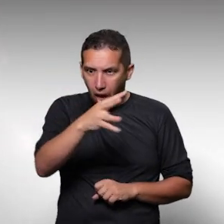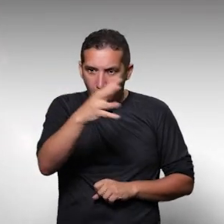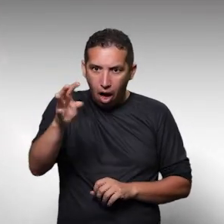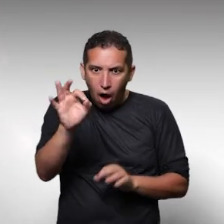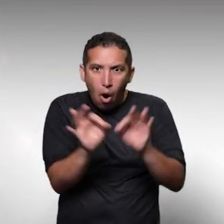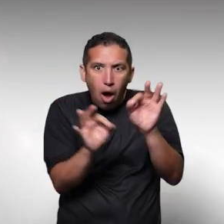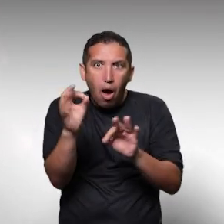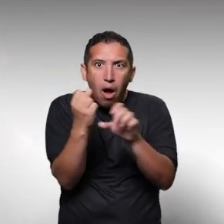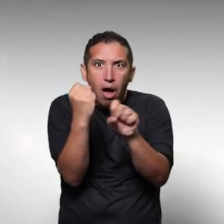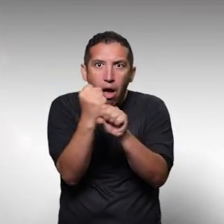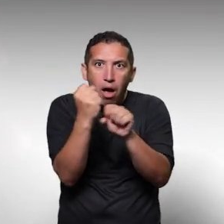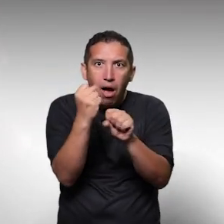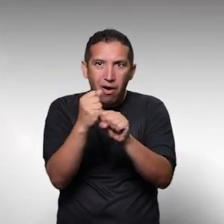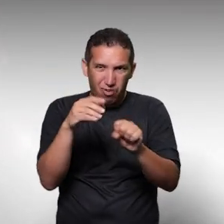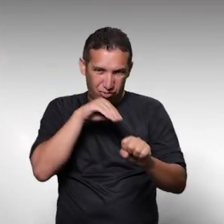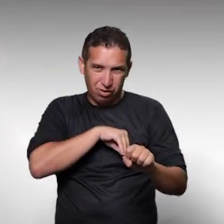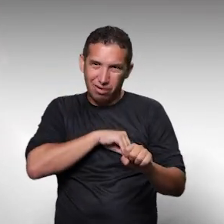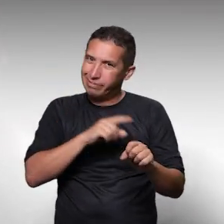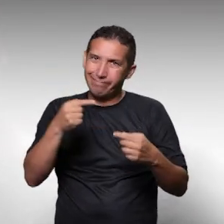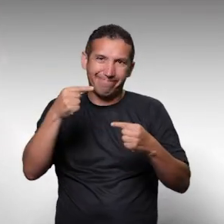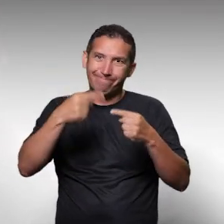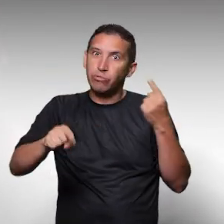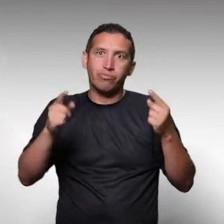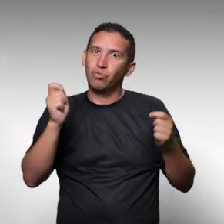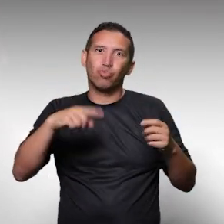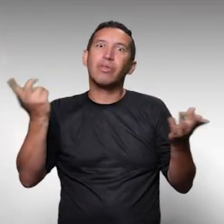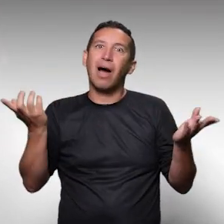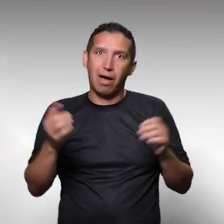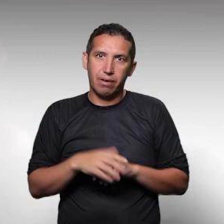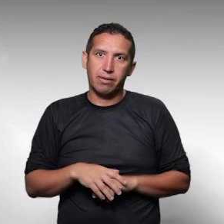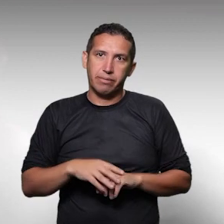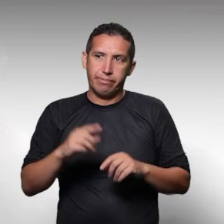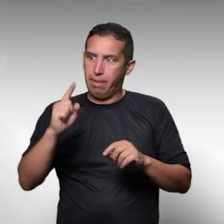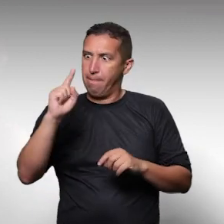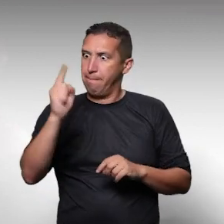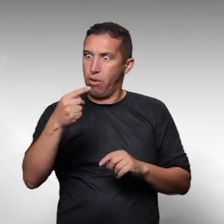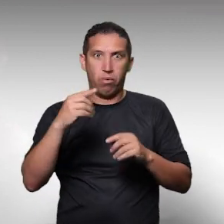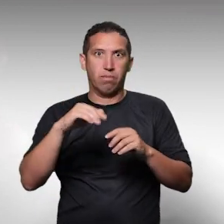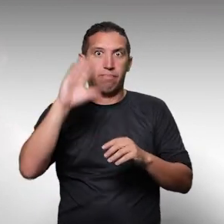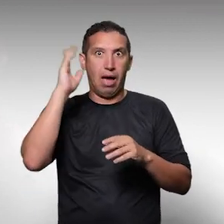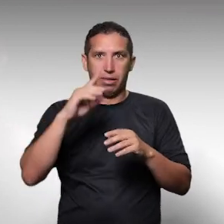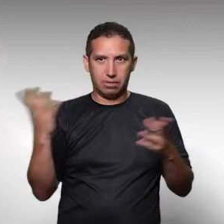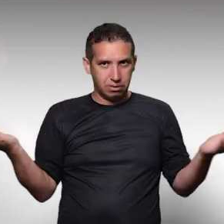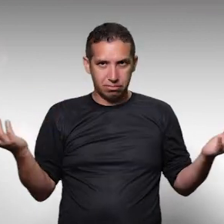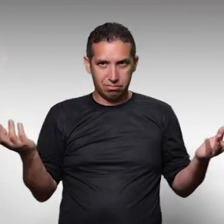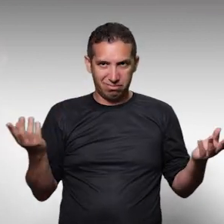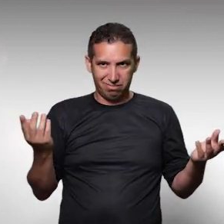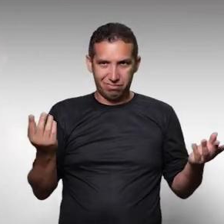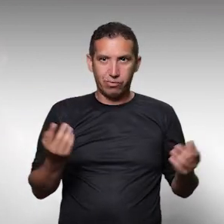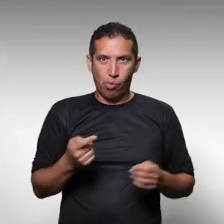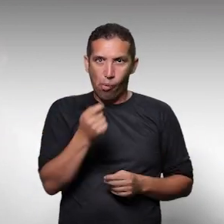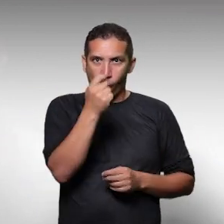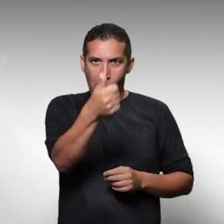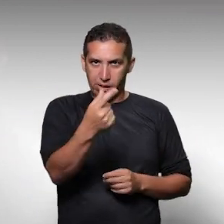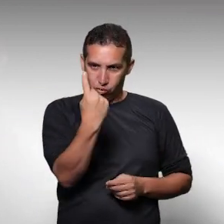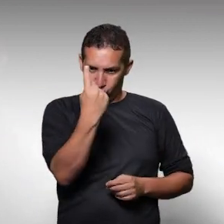de todo mundo a medicação é mais de mil reais é margem do salário mínimo